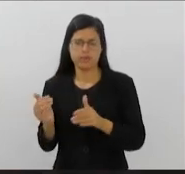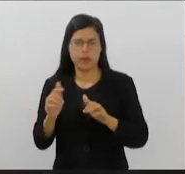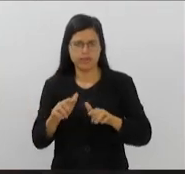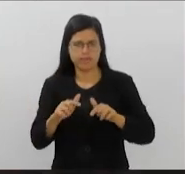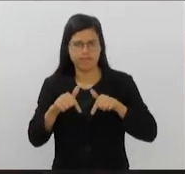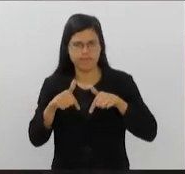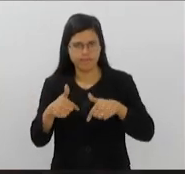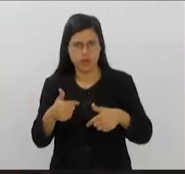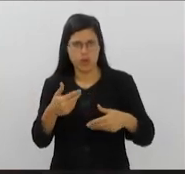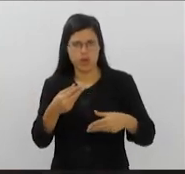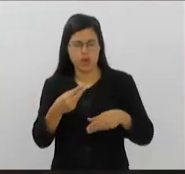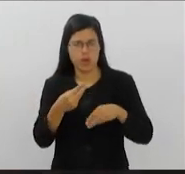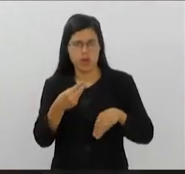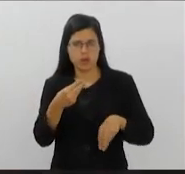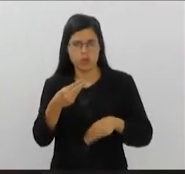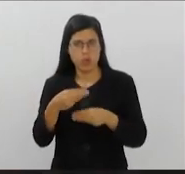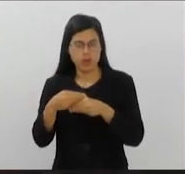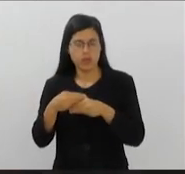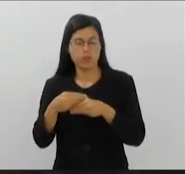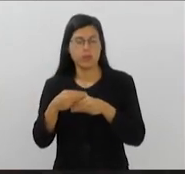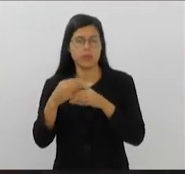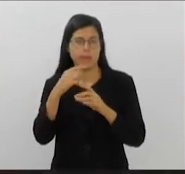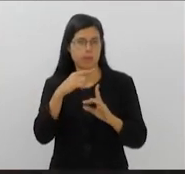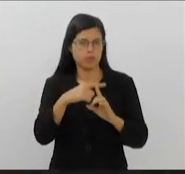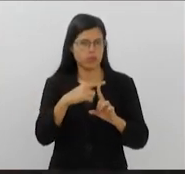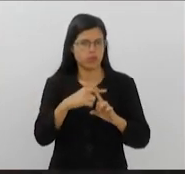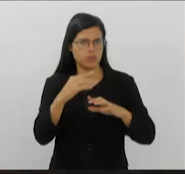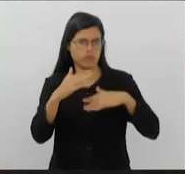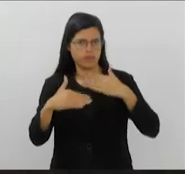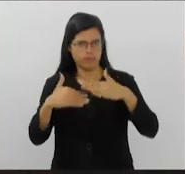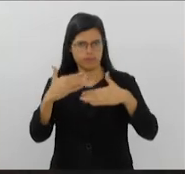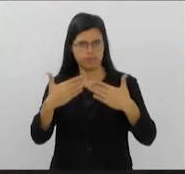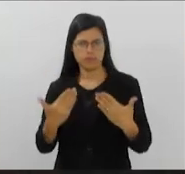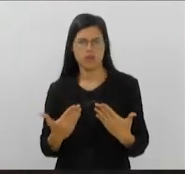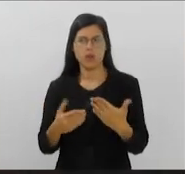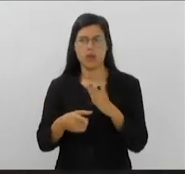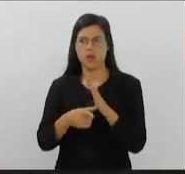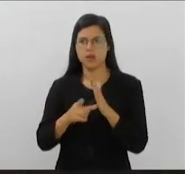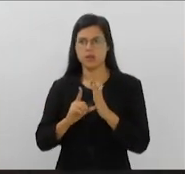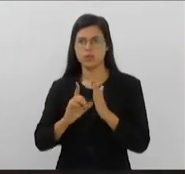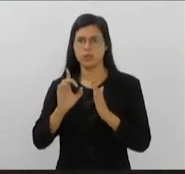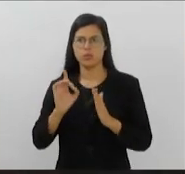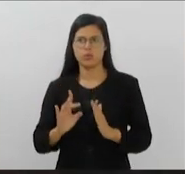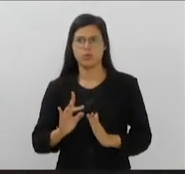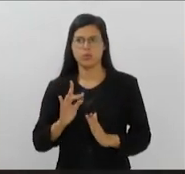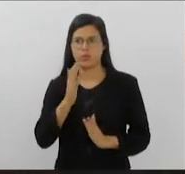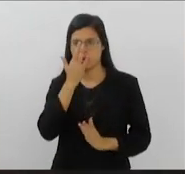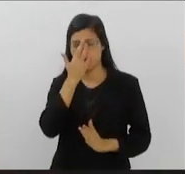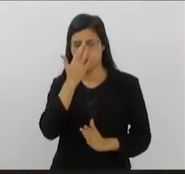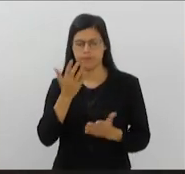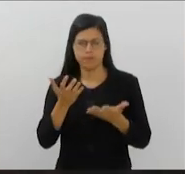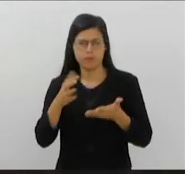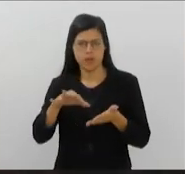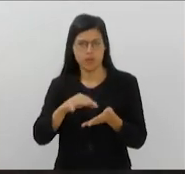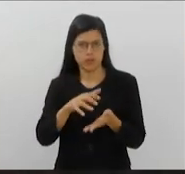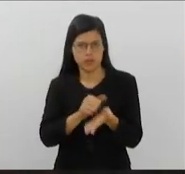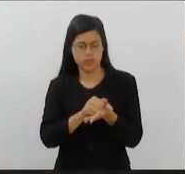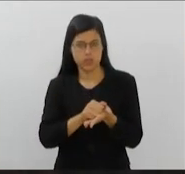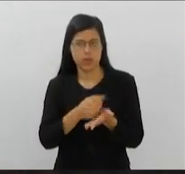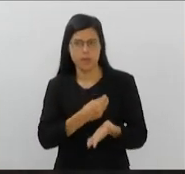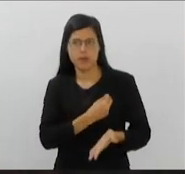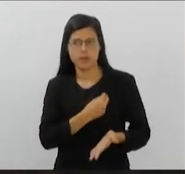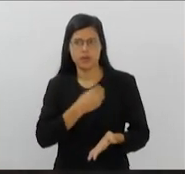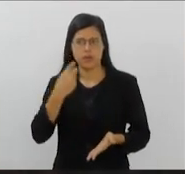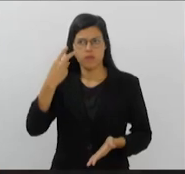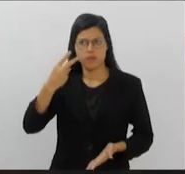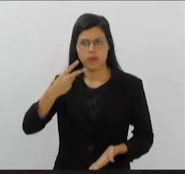de forma positiva com todo esse processo. Mas, antes disso, só gostaria de registrar a presença do